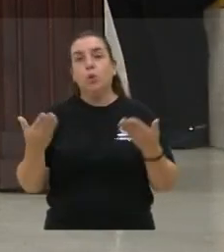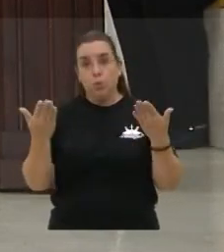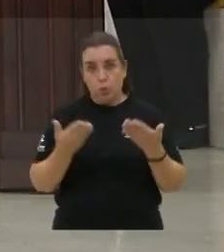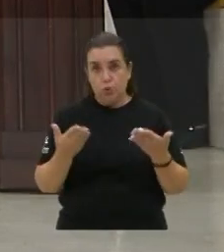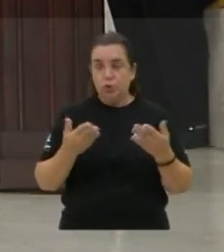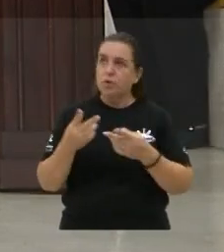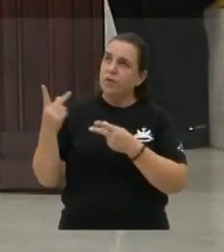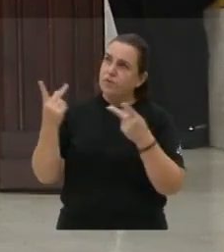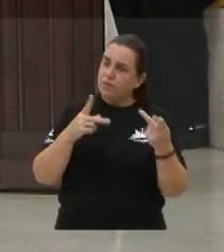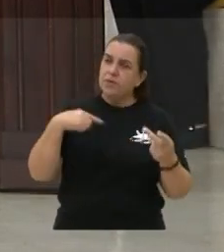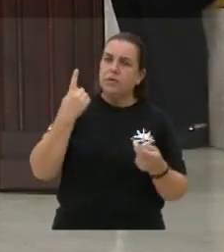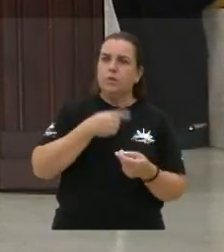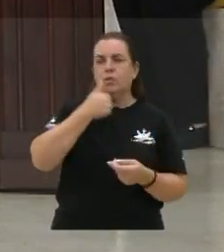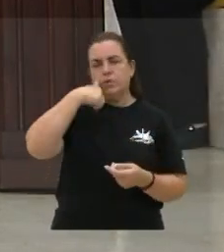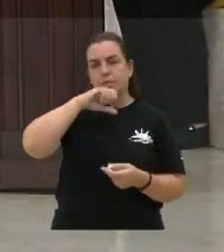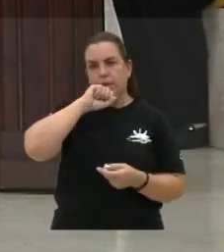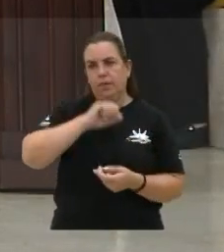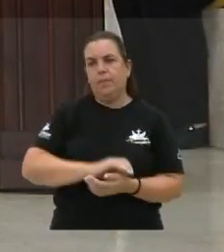visite-nos, Mãe.